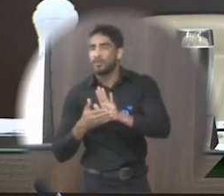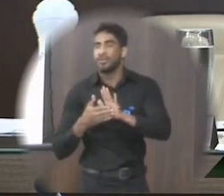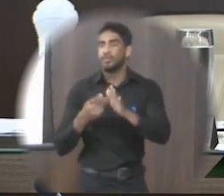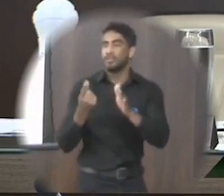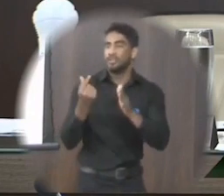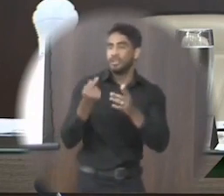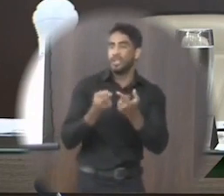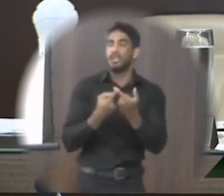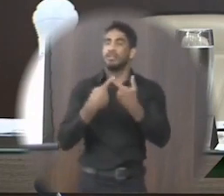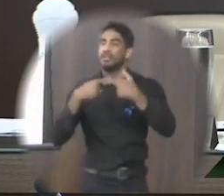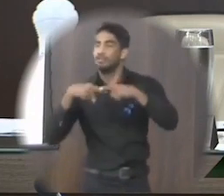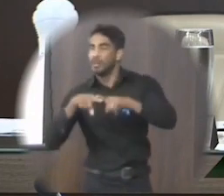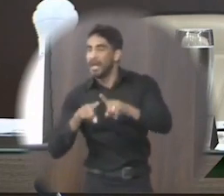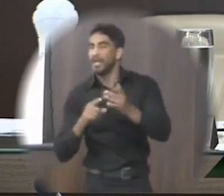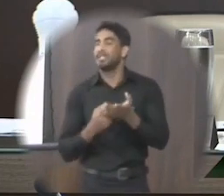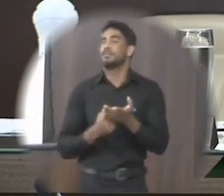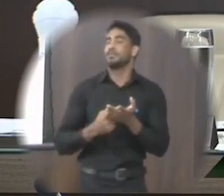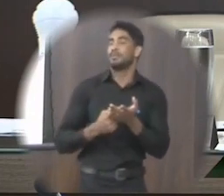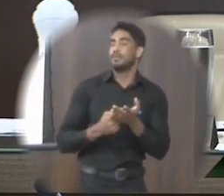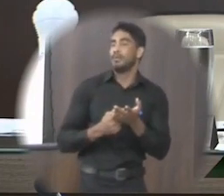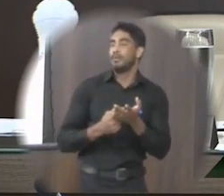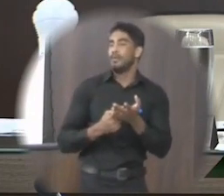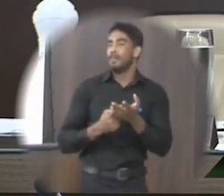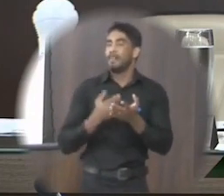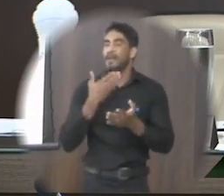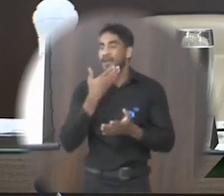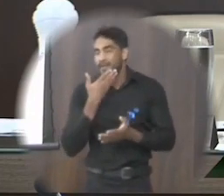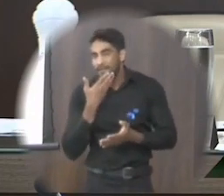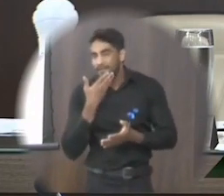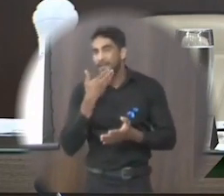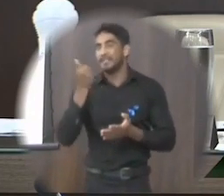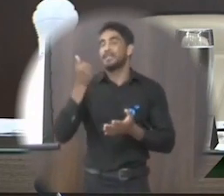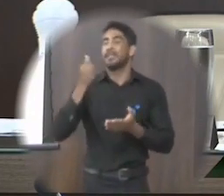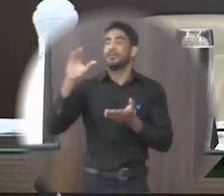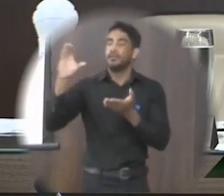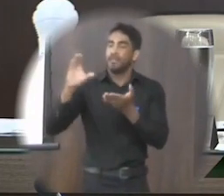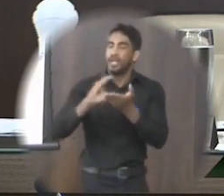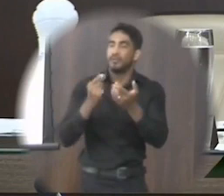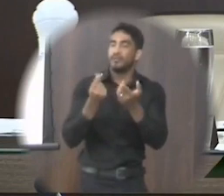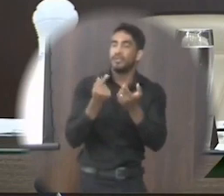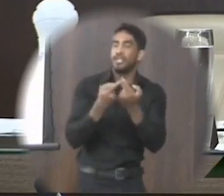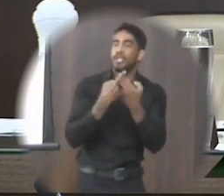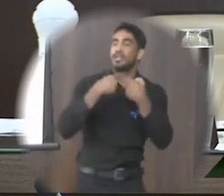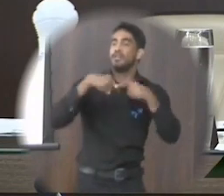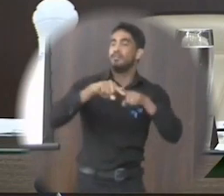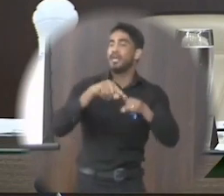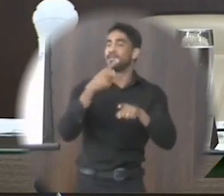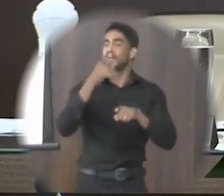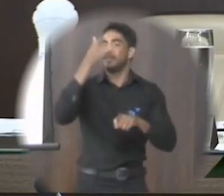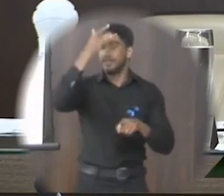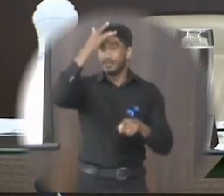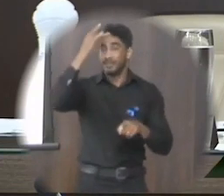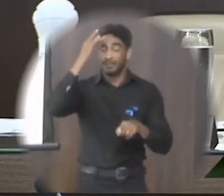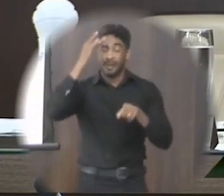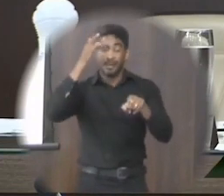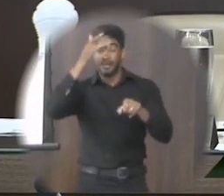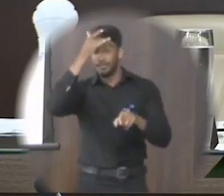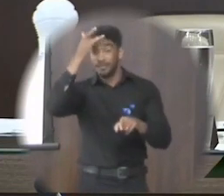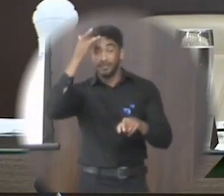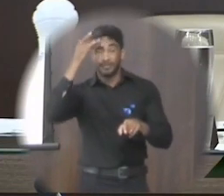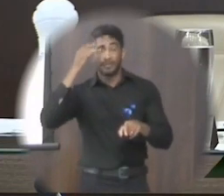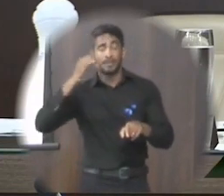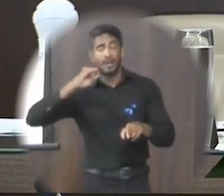empréstimos, aparece colocando a condição de facilitador de recursos de empréstimo, e acaba a pessoa idosa sendo